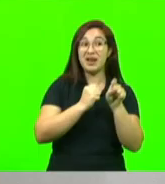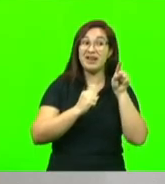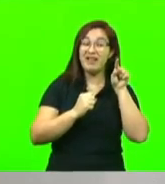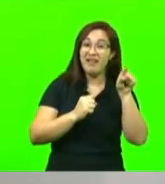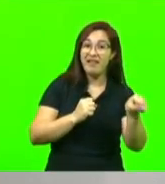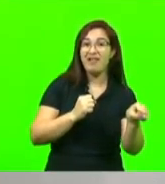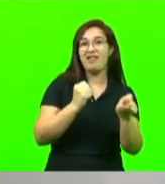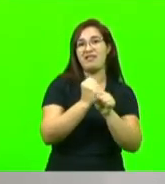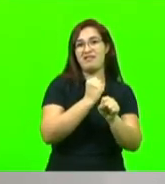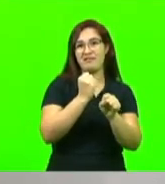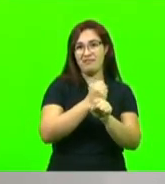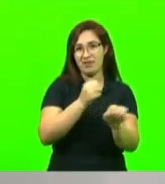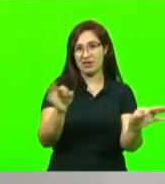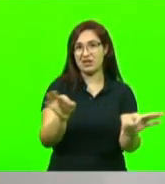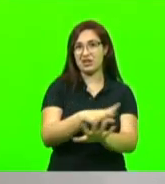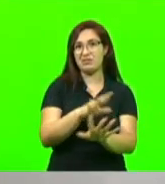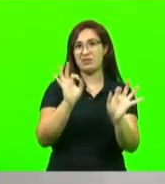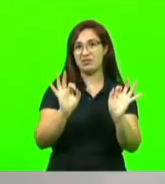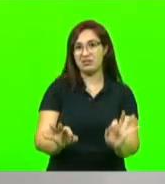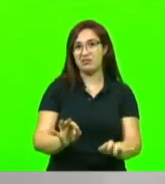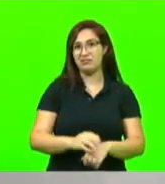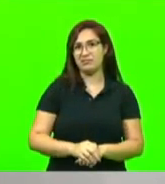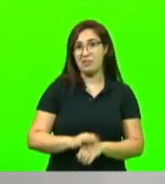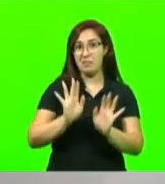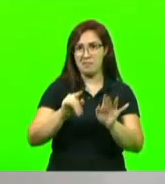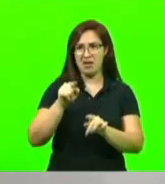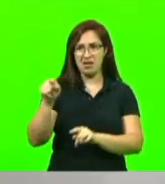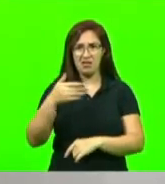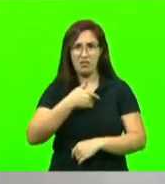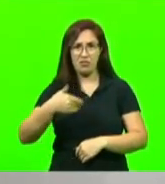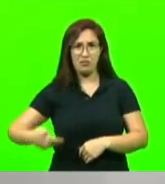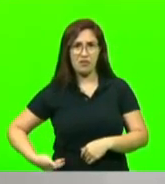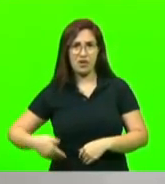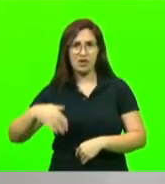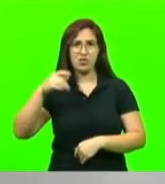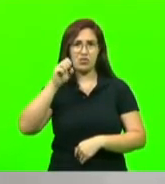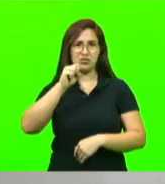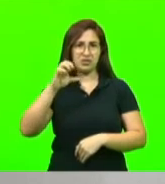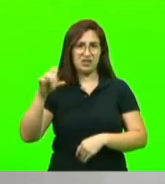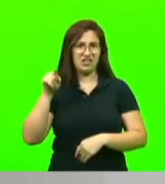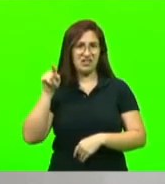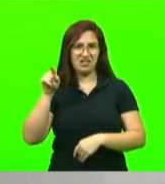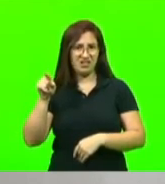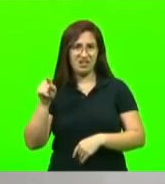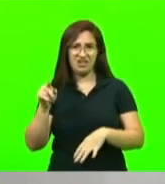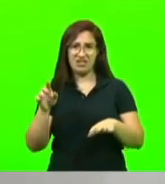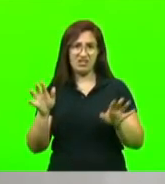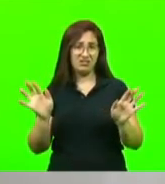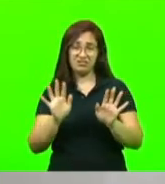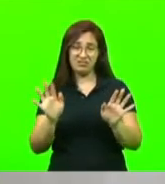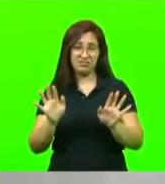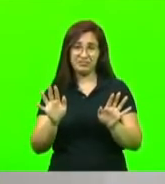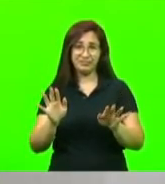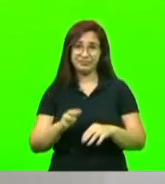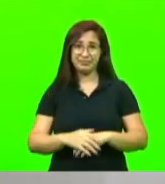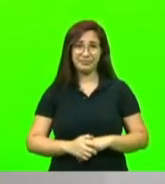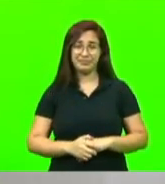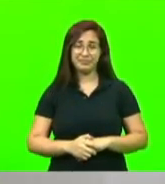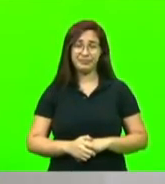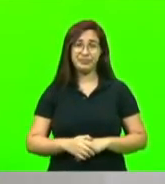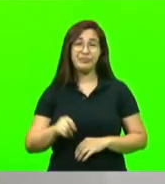fazem obras. Agora, o governo de Santa Catarina, esse sujeito aí é um incapaz. Ele